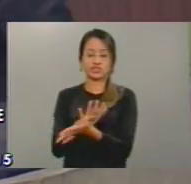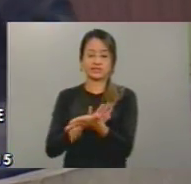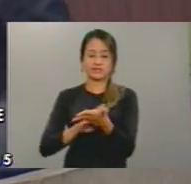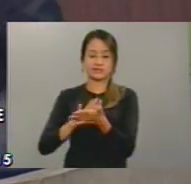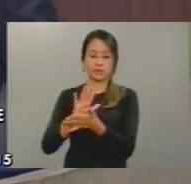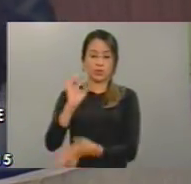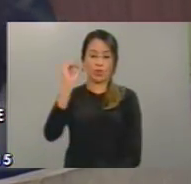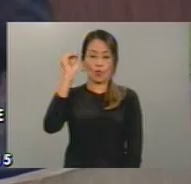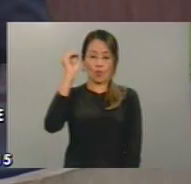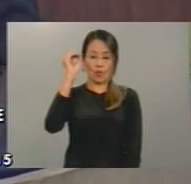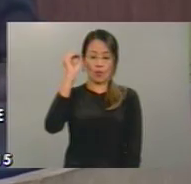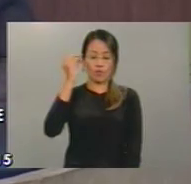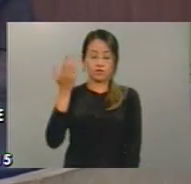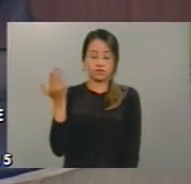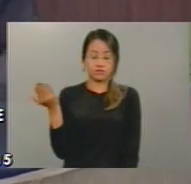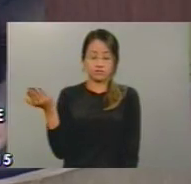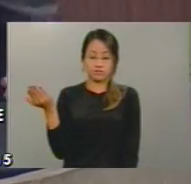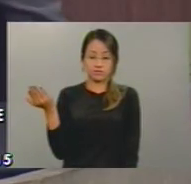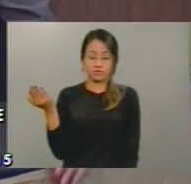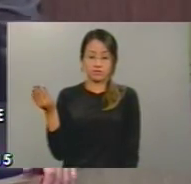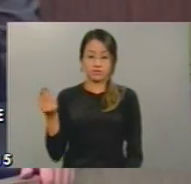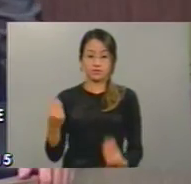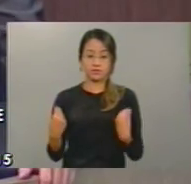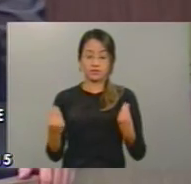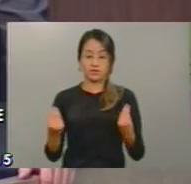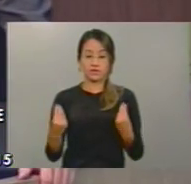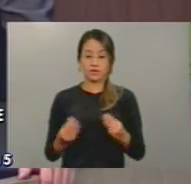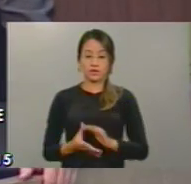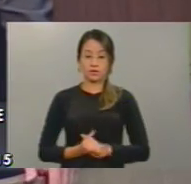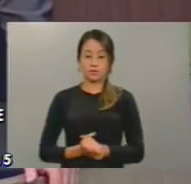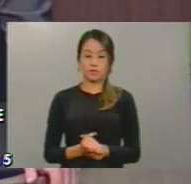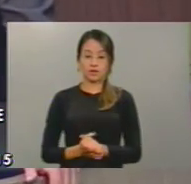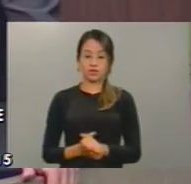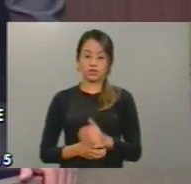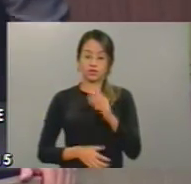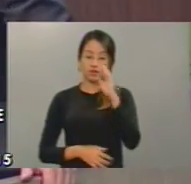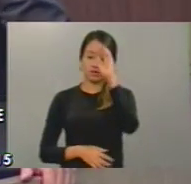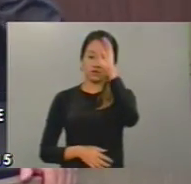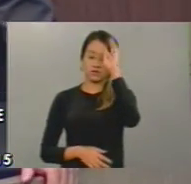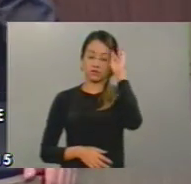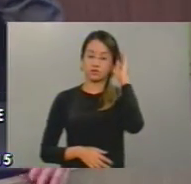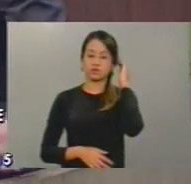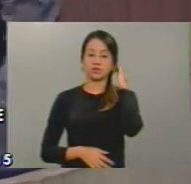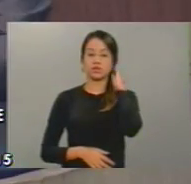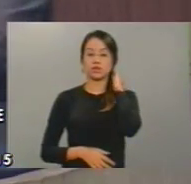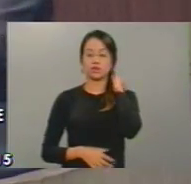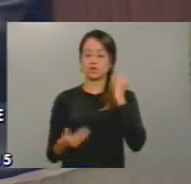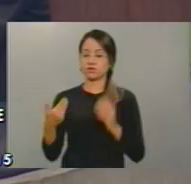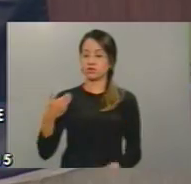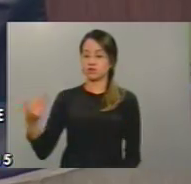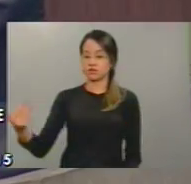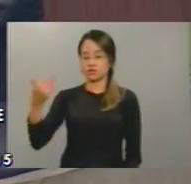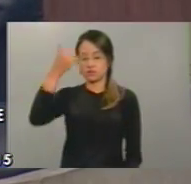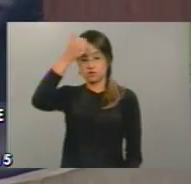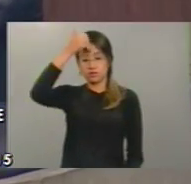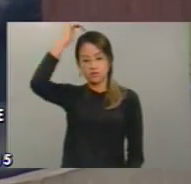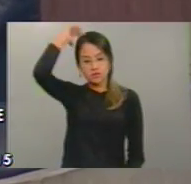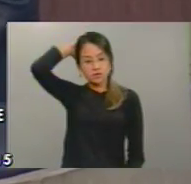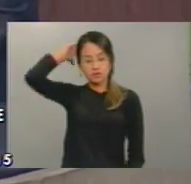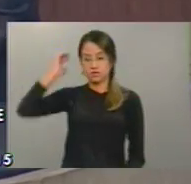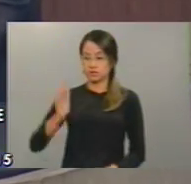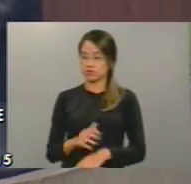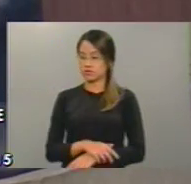É indiscutível a situação de excepcionalidade. Deputado Renato Roseno, depois do deputado Evandro Leitão. E